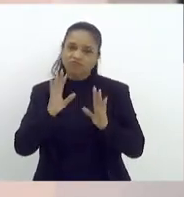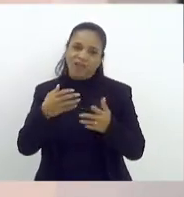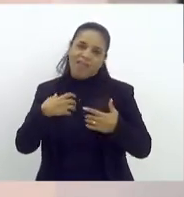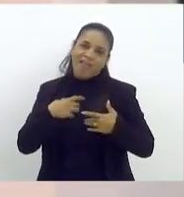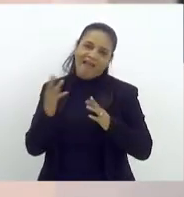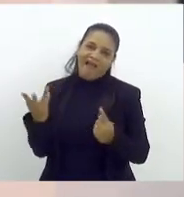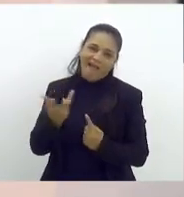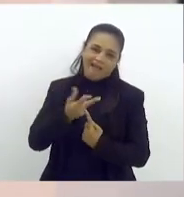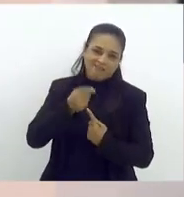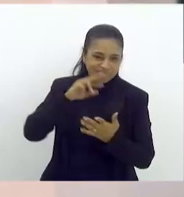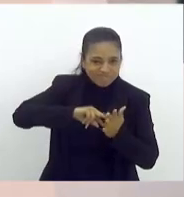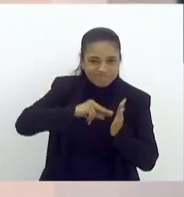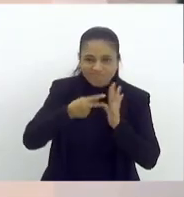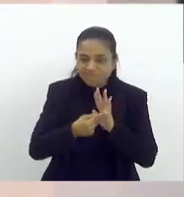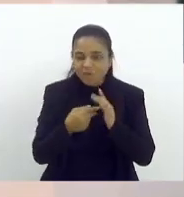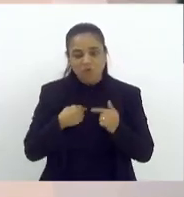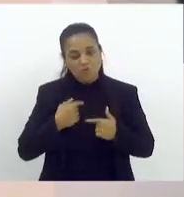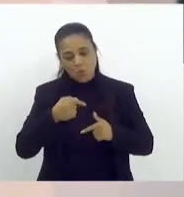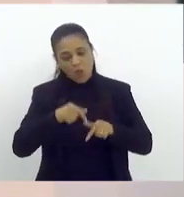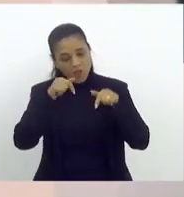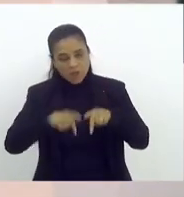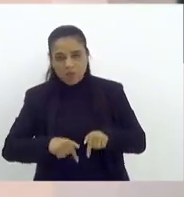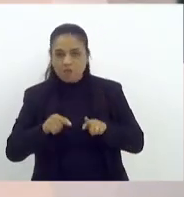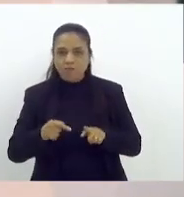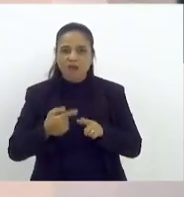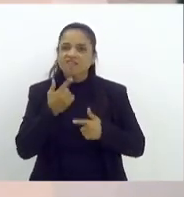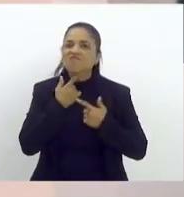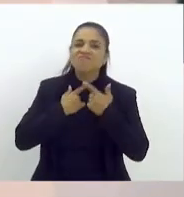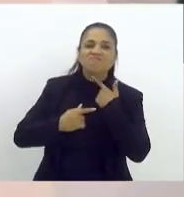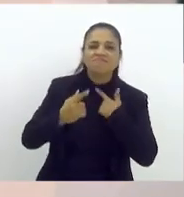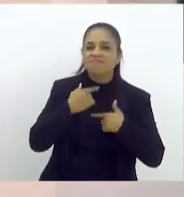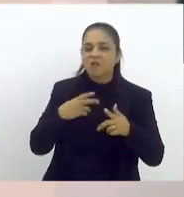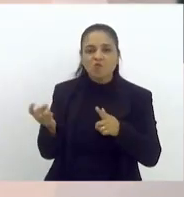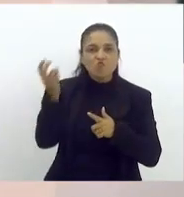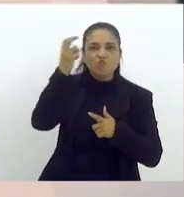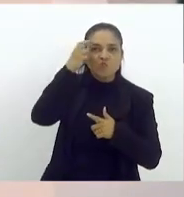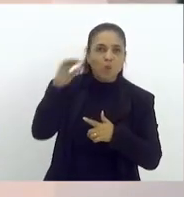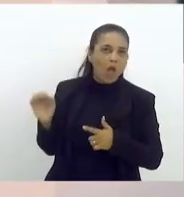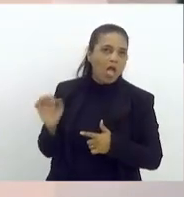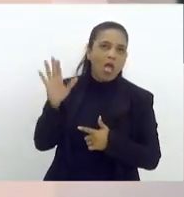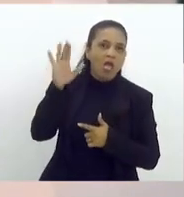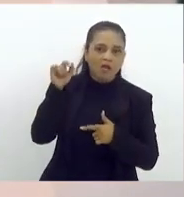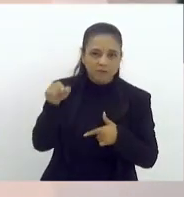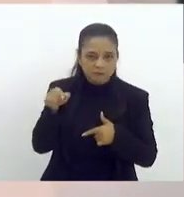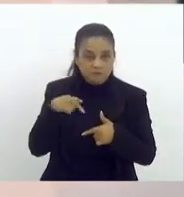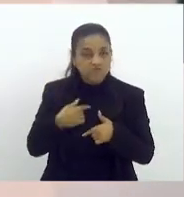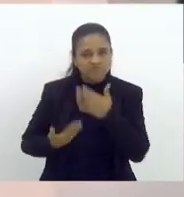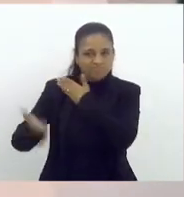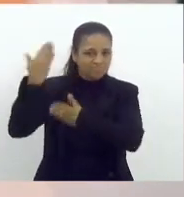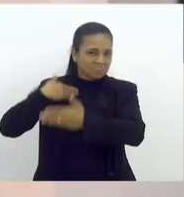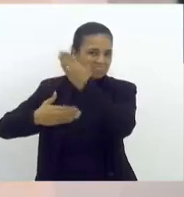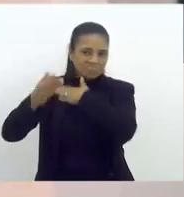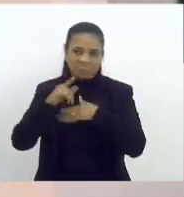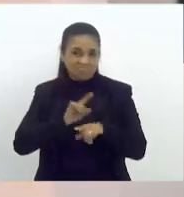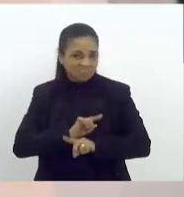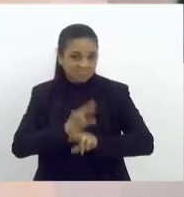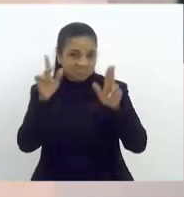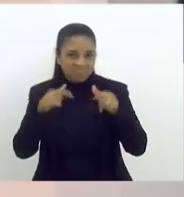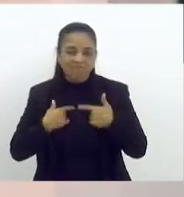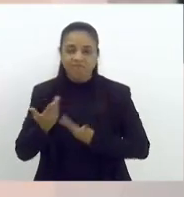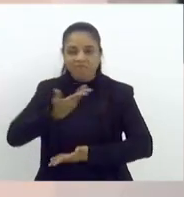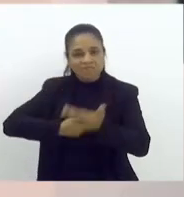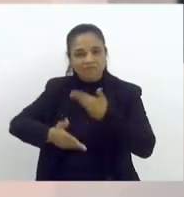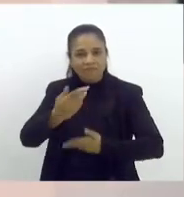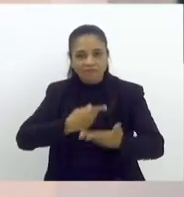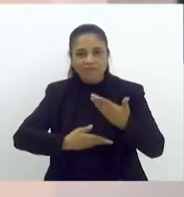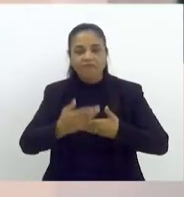a gente não tá aqui para satisfazer os desejos de cultura elitista que existiam então a gente já tá negociando